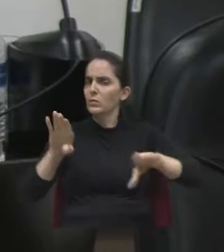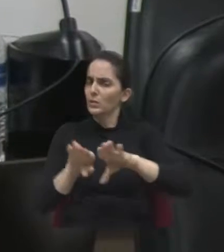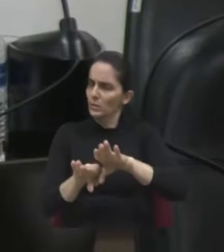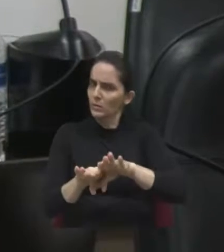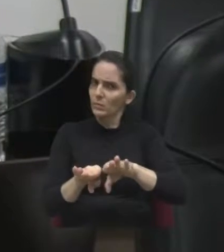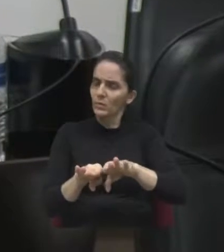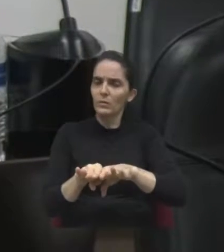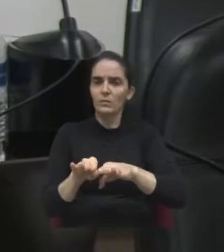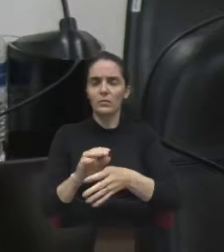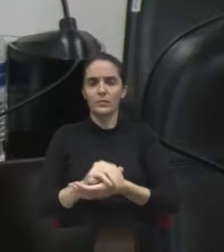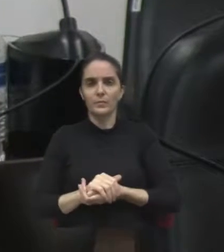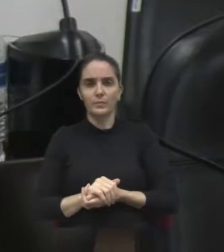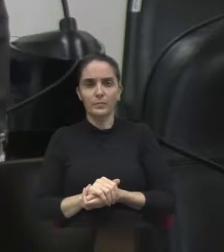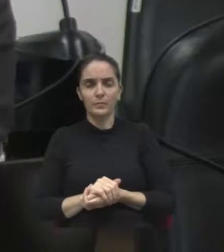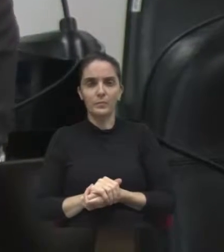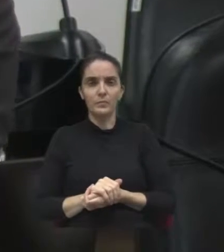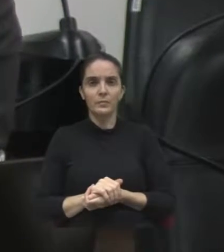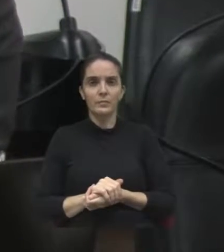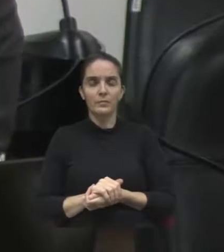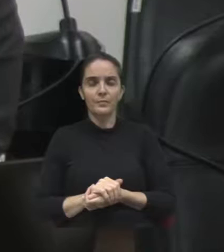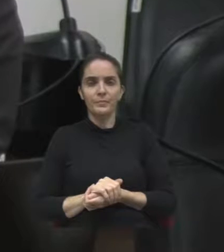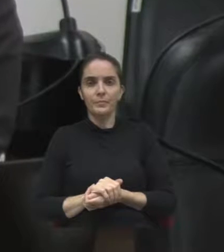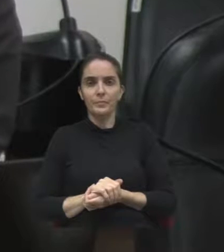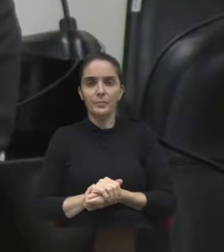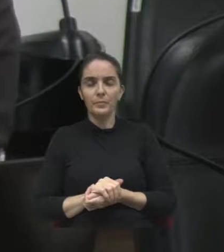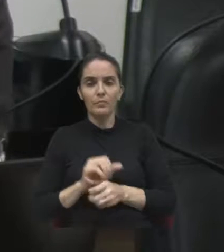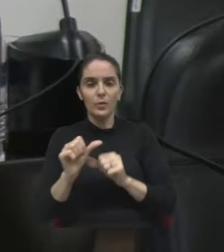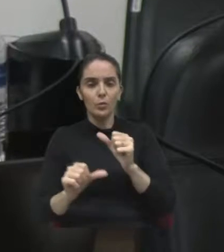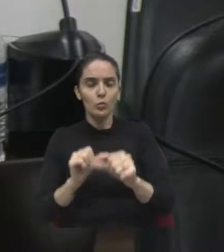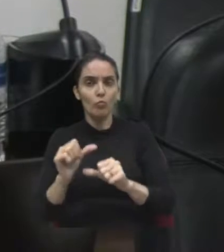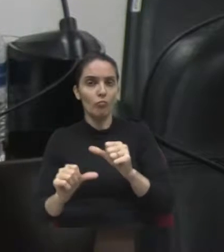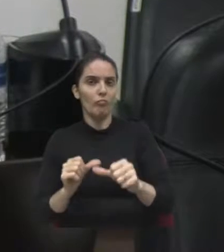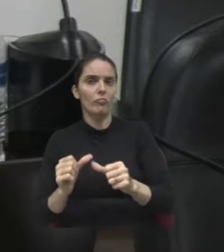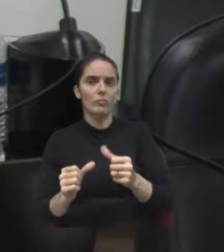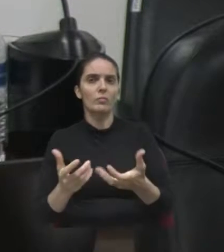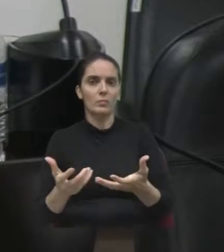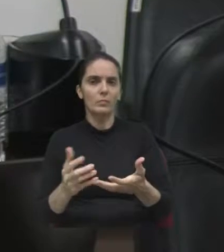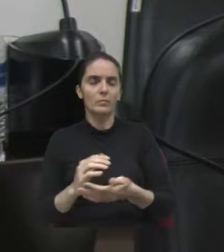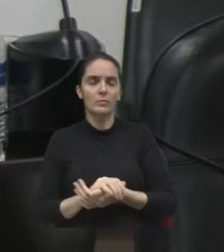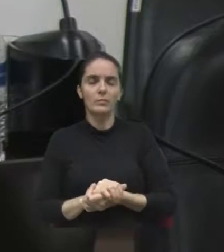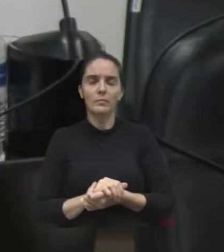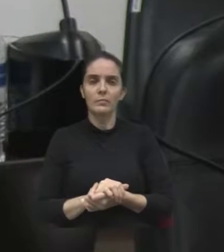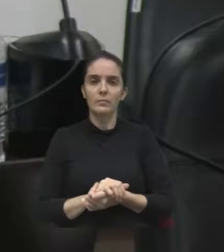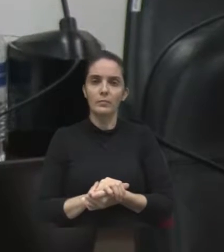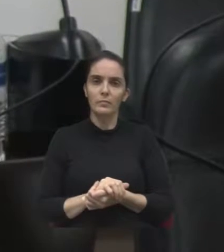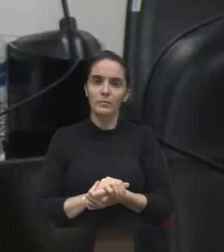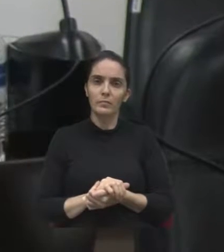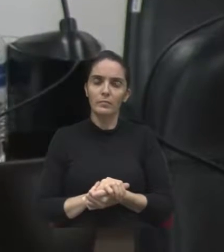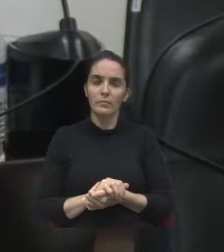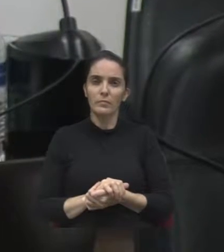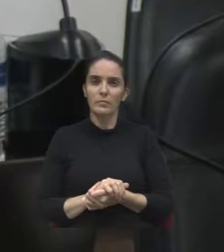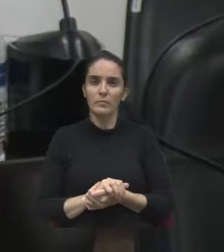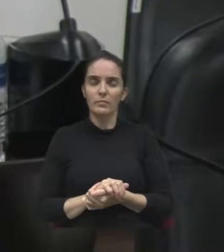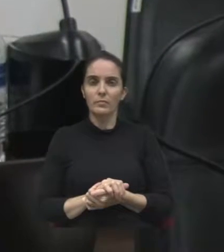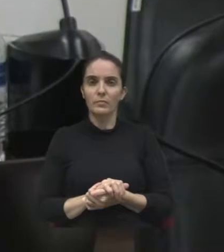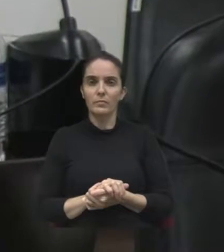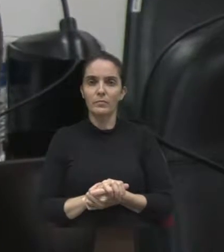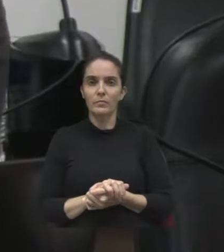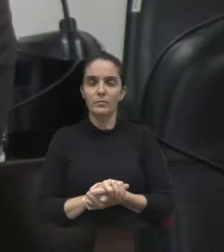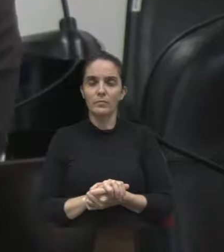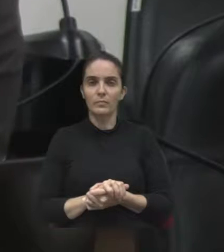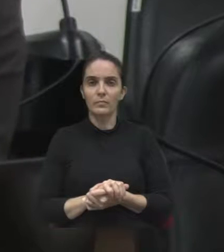vezes, quebrar esse... É um paradigma, para quebrar esse paradigma, para